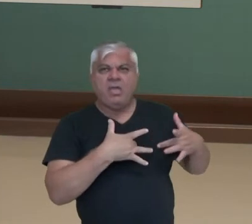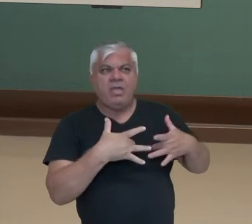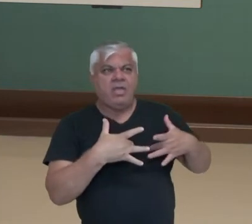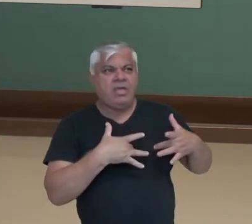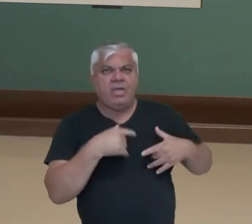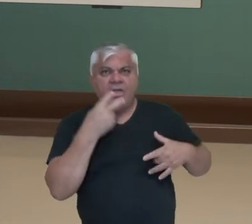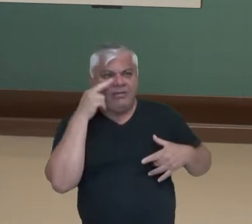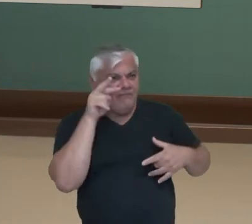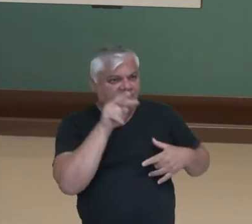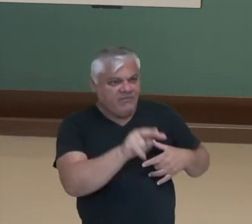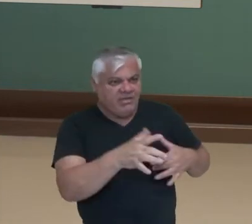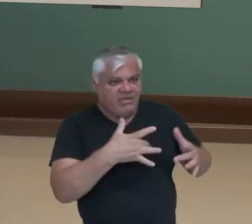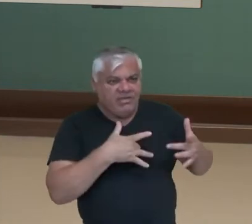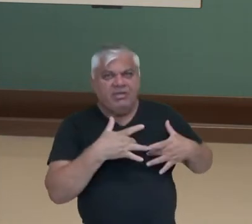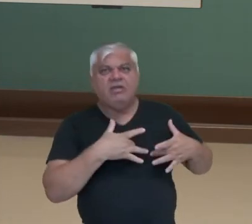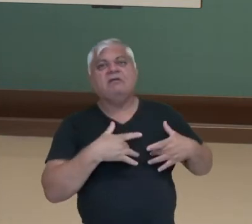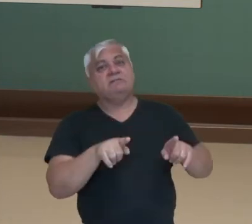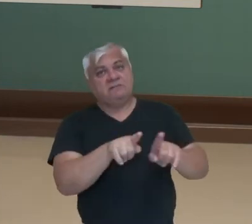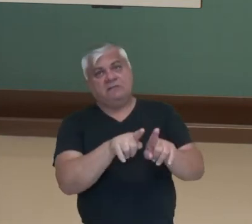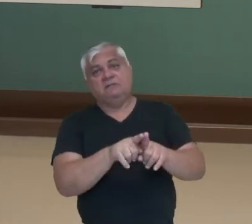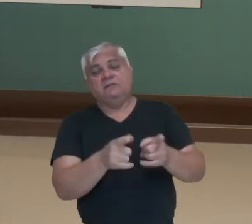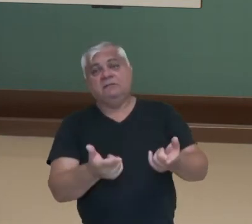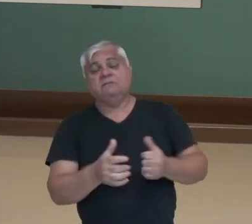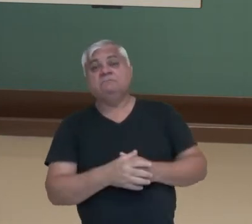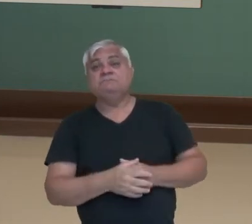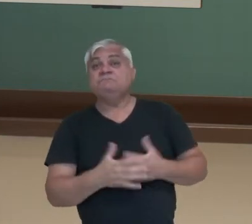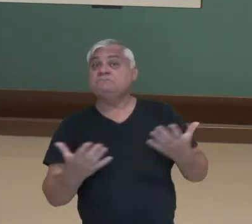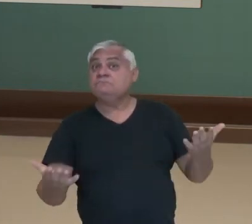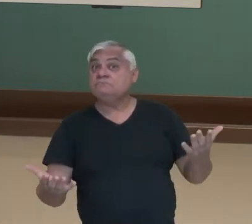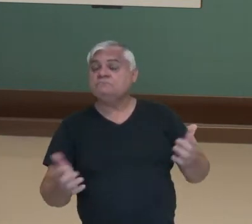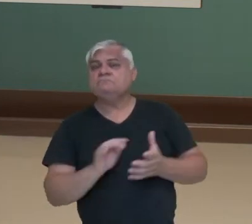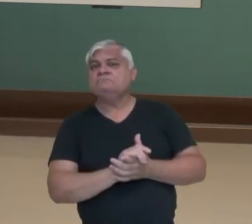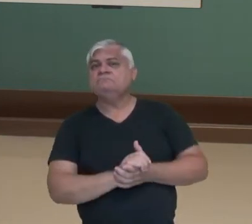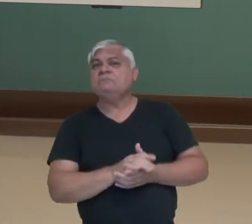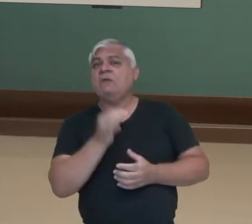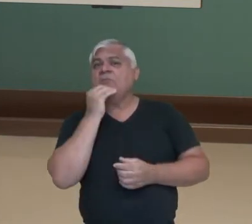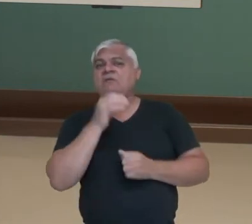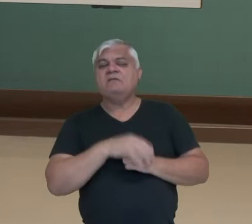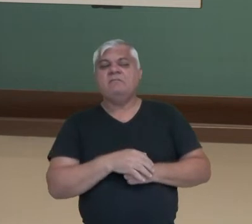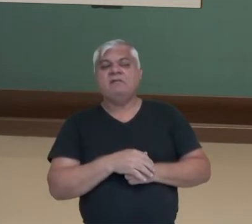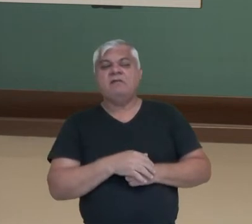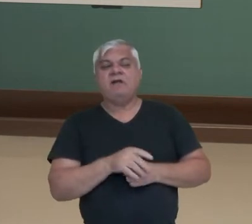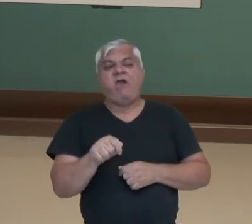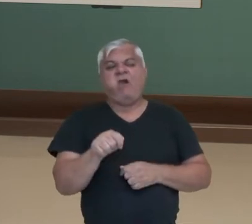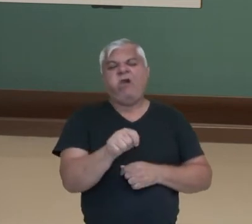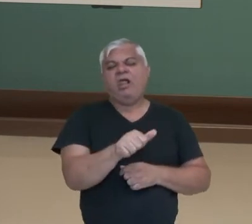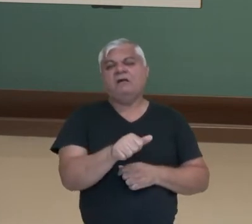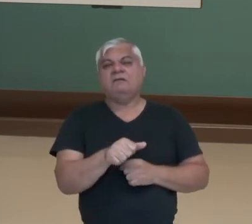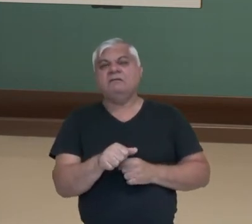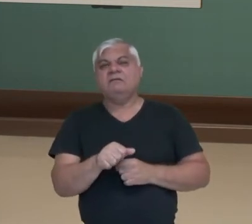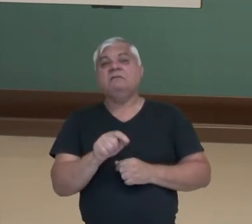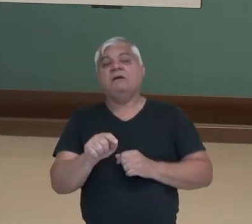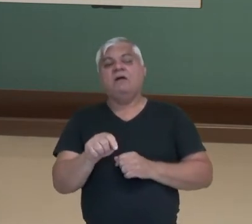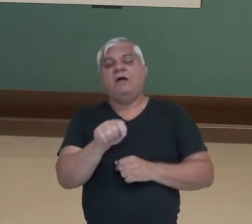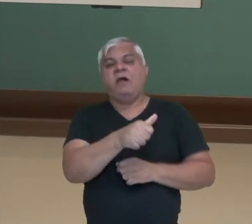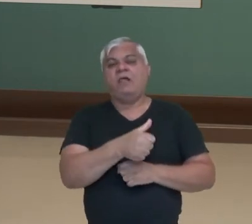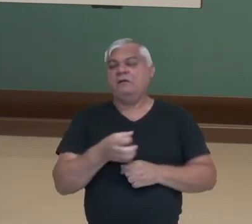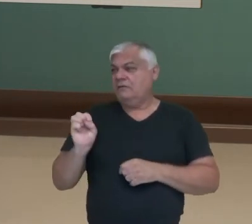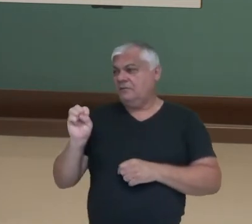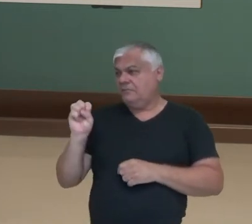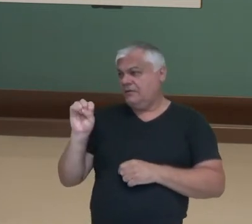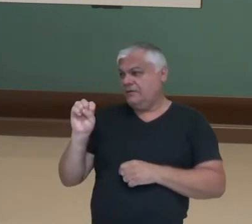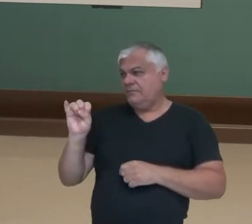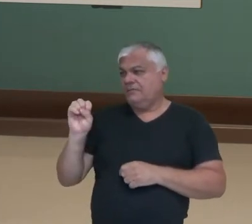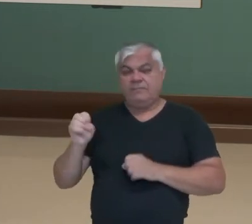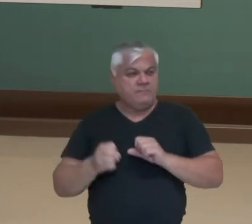nós, réis mortais. E nessa puladinha de cerca aí, né? Do Monte Olimpo, eles acabam se